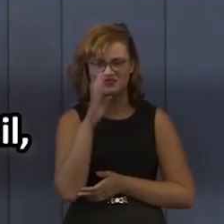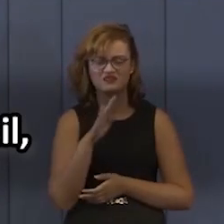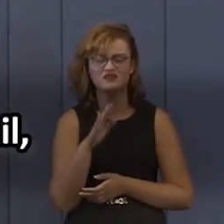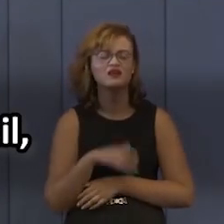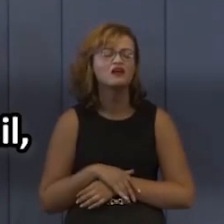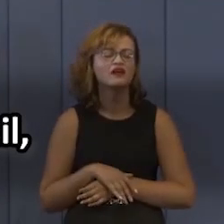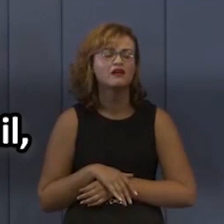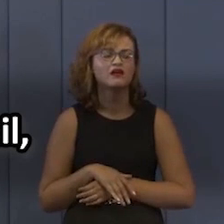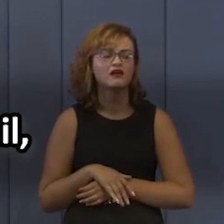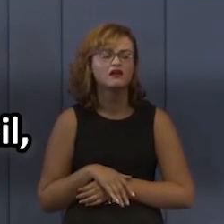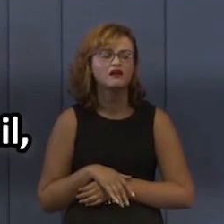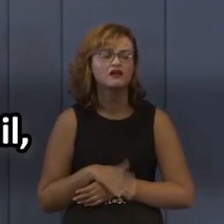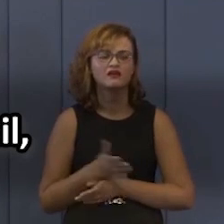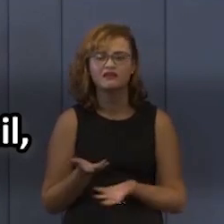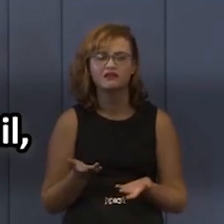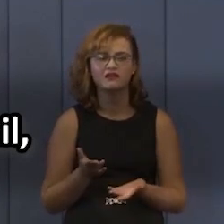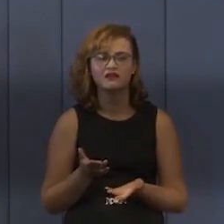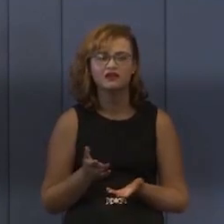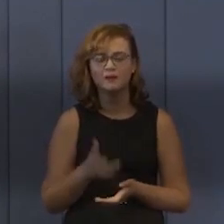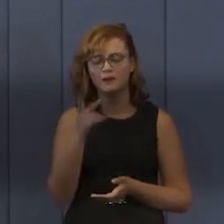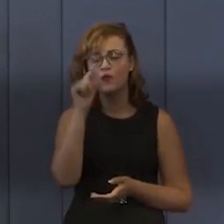cursos de política sendo abertos aqui no Brasil,